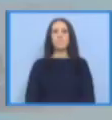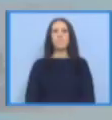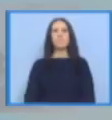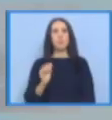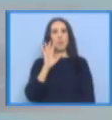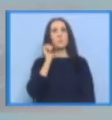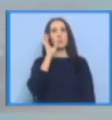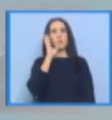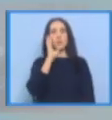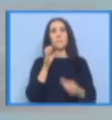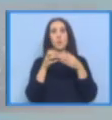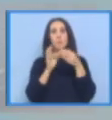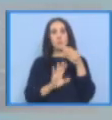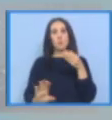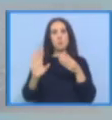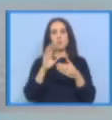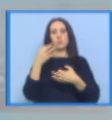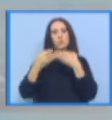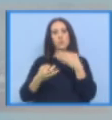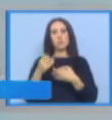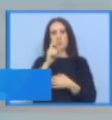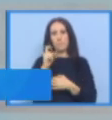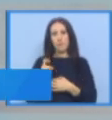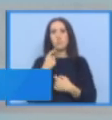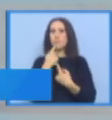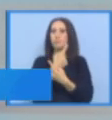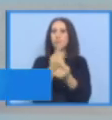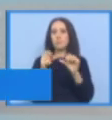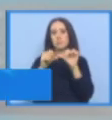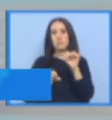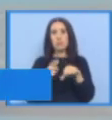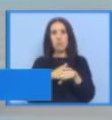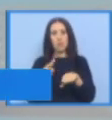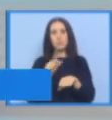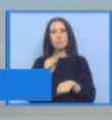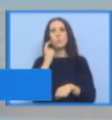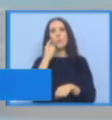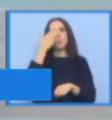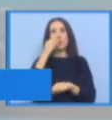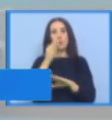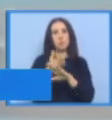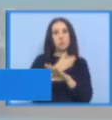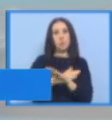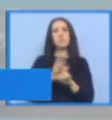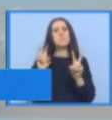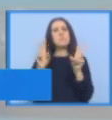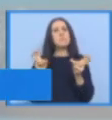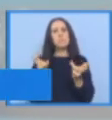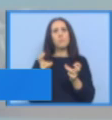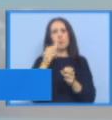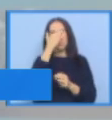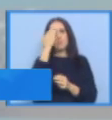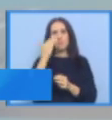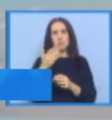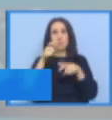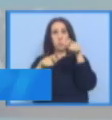Olá, muito boa tarde. A Comissão Nacional Justiça e Paz divulgou uma mensagem para este tempo da Quaresma. Nela se dá conta dos tempos difíceis